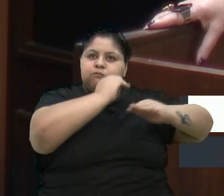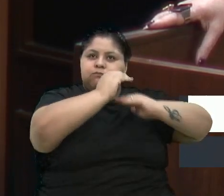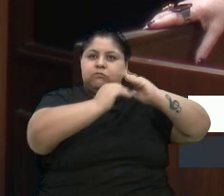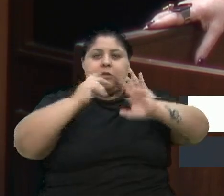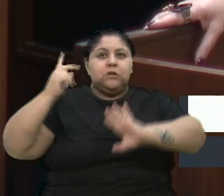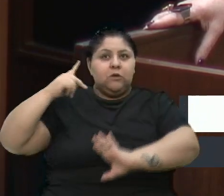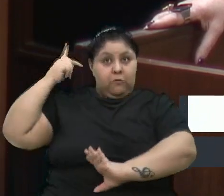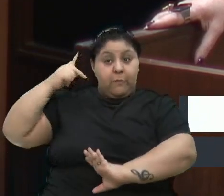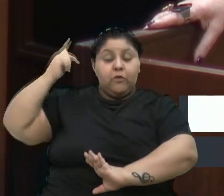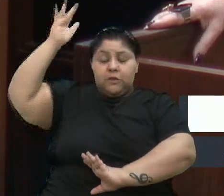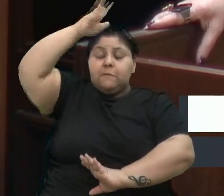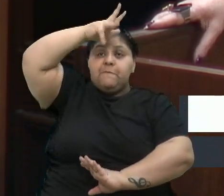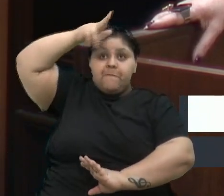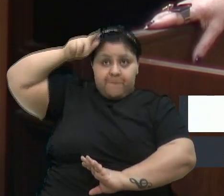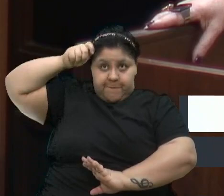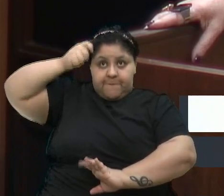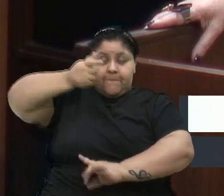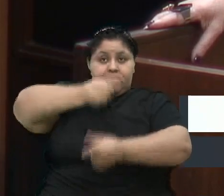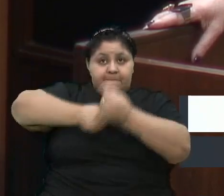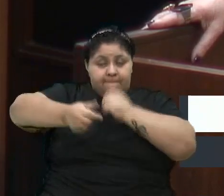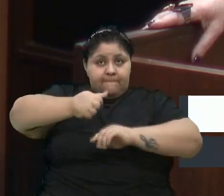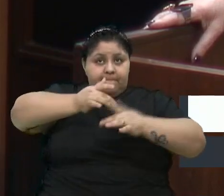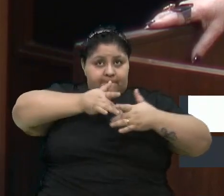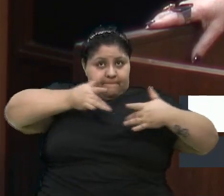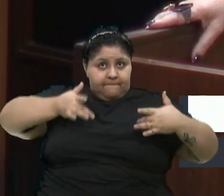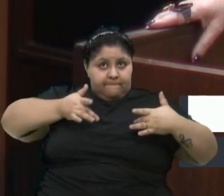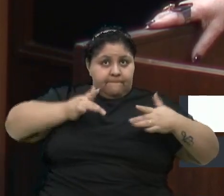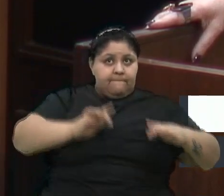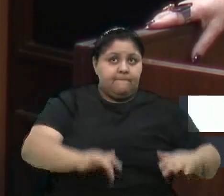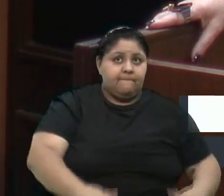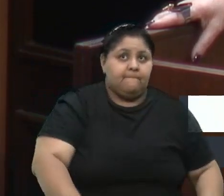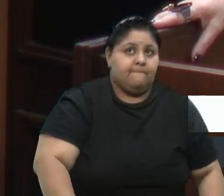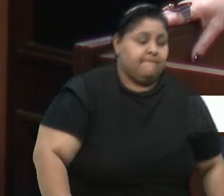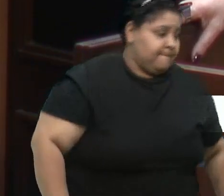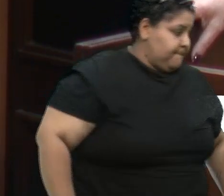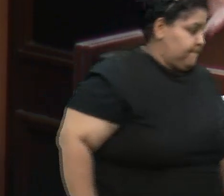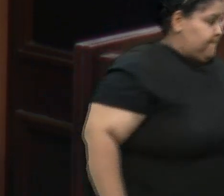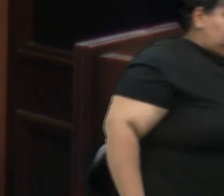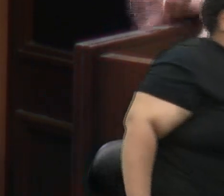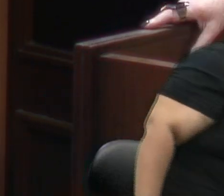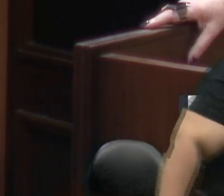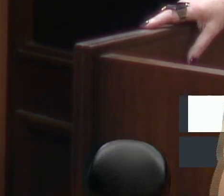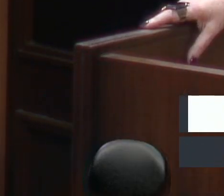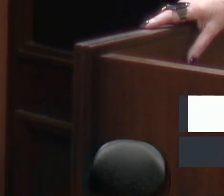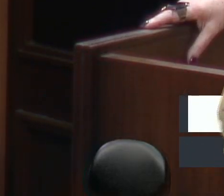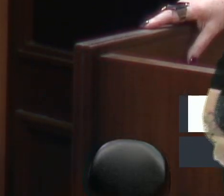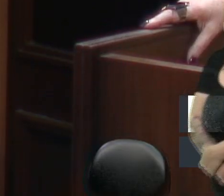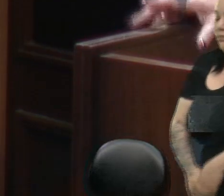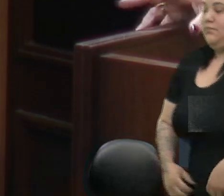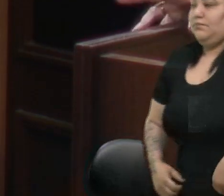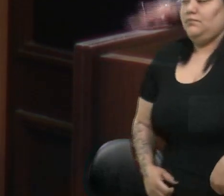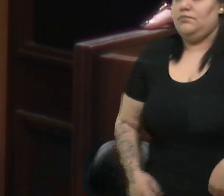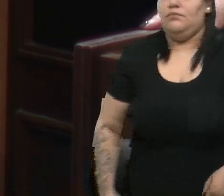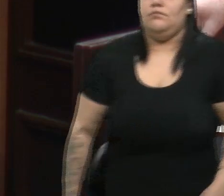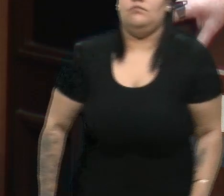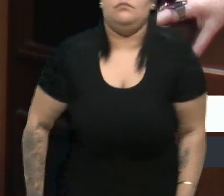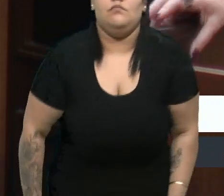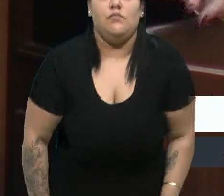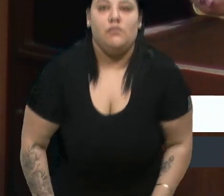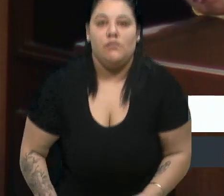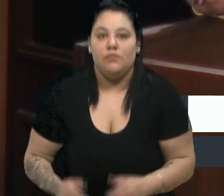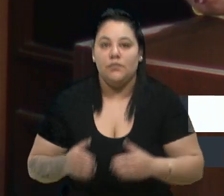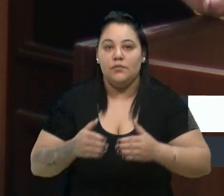política municipal de economia solidária. Eu gostaria de pedir licença para apresentar